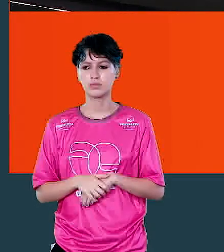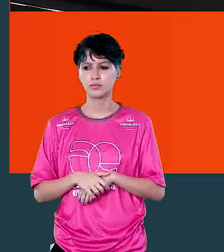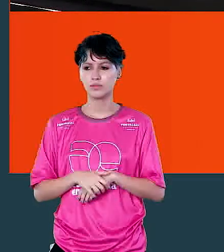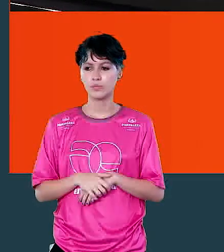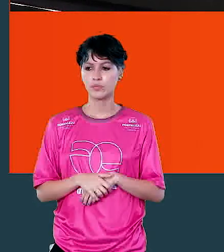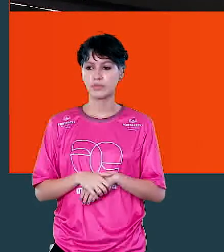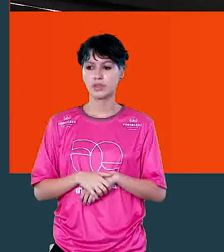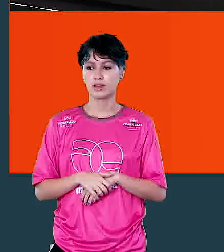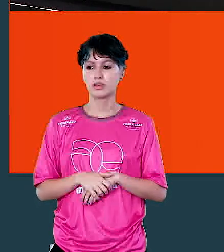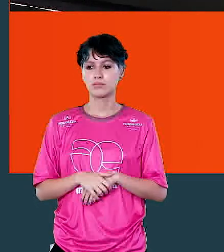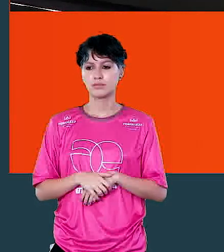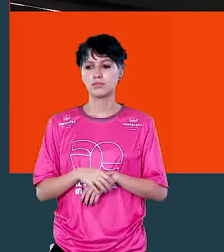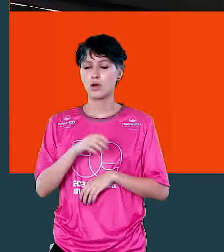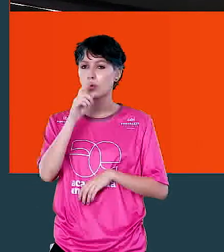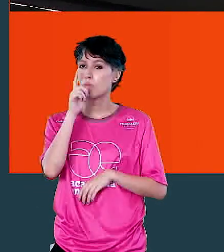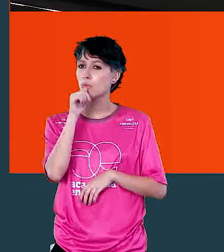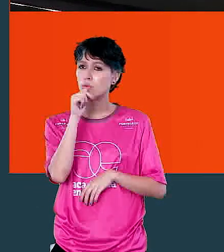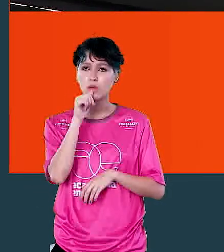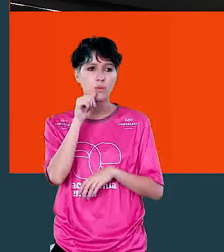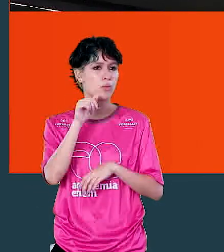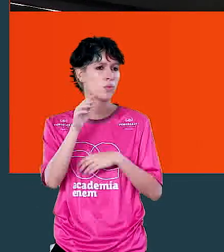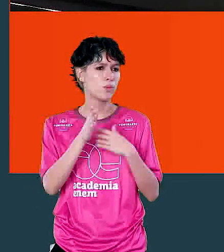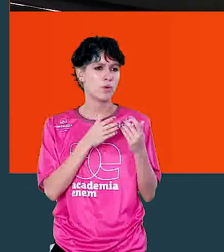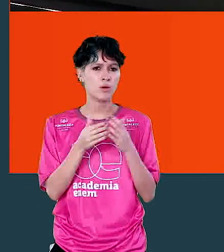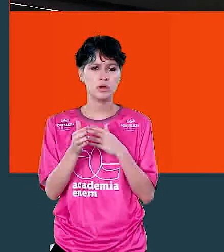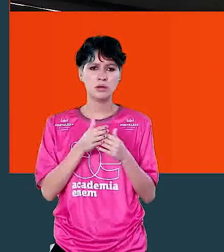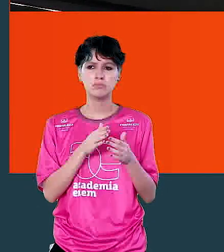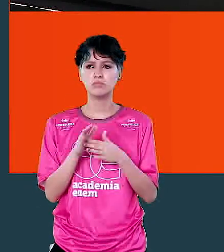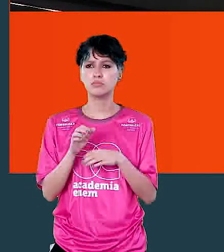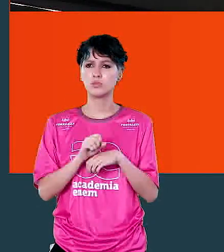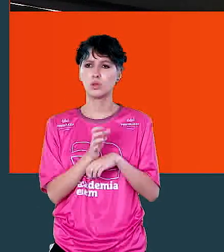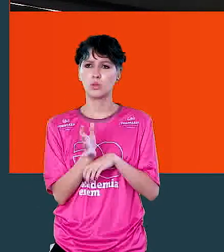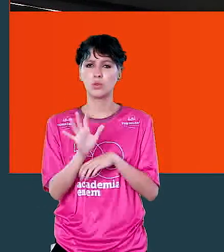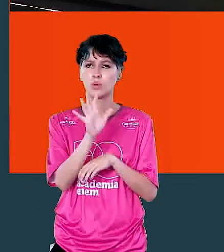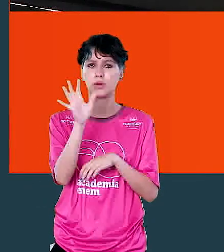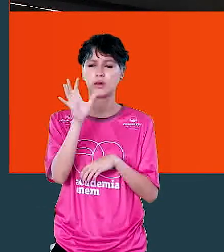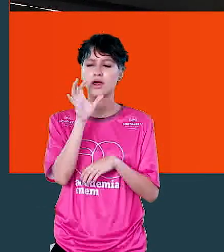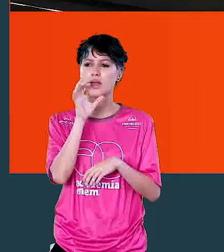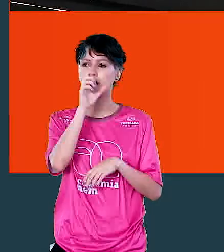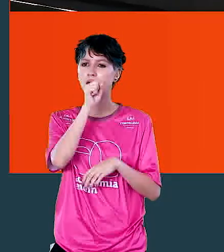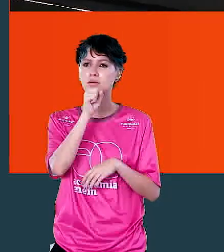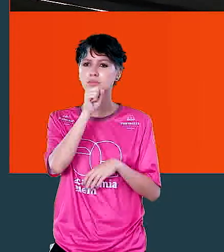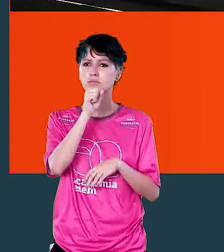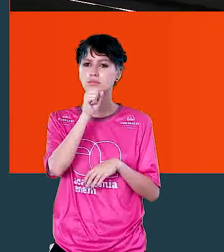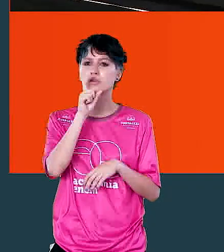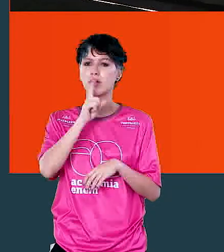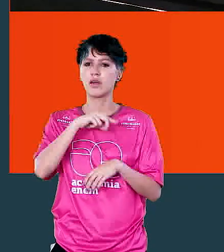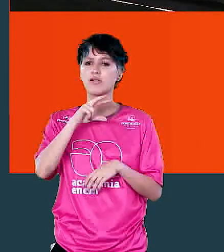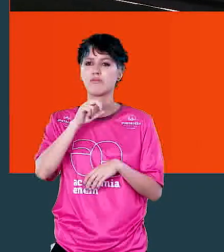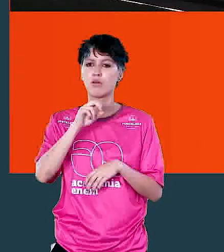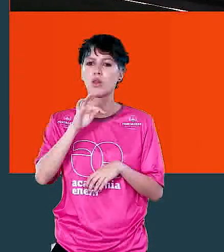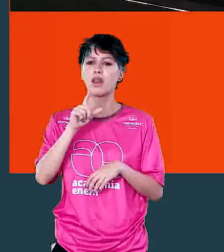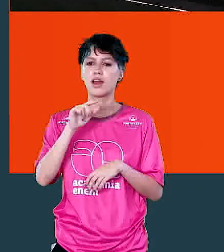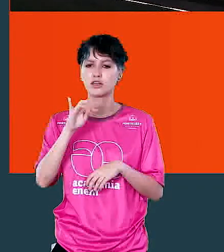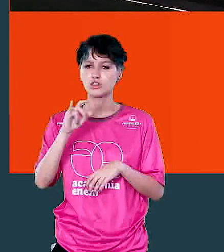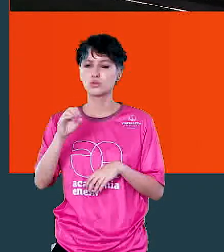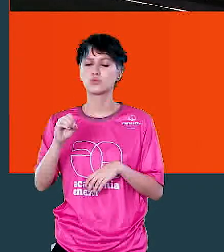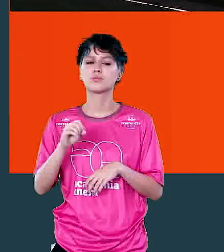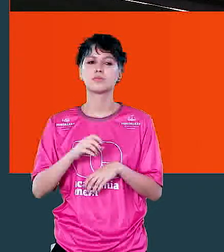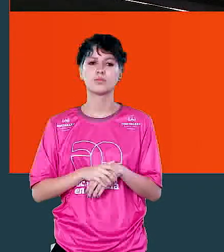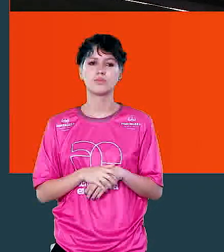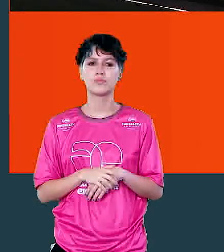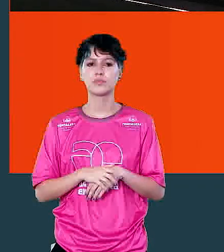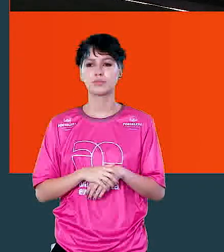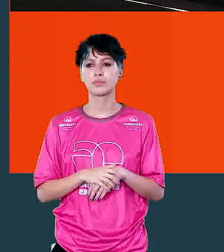com facilidade. A água é volátil, ela evapora, mas é menos do que a acetona. É menos que o